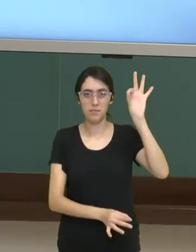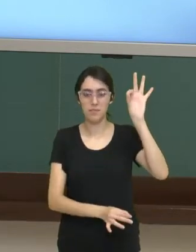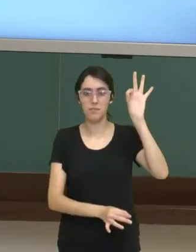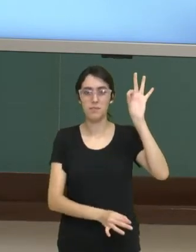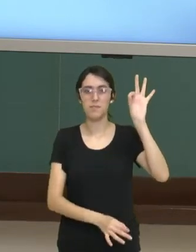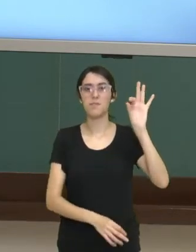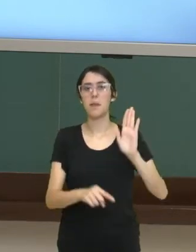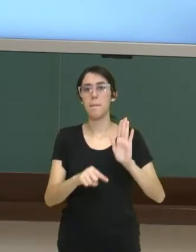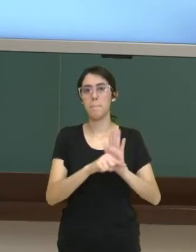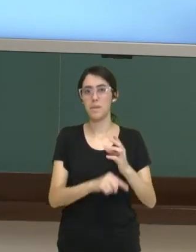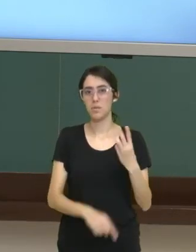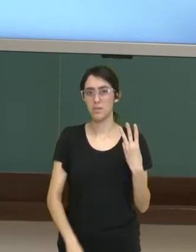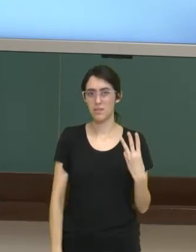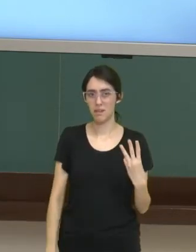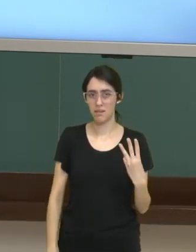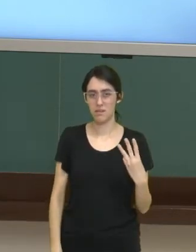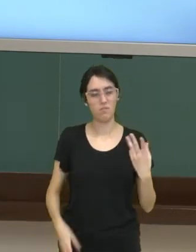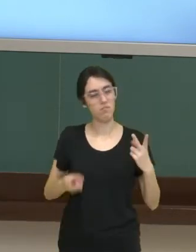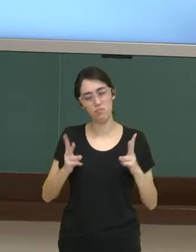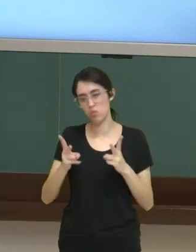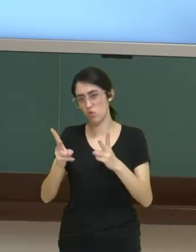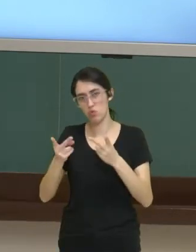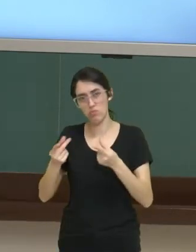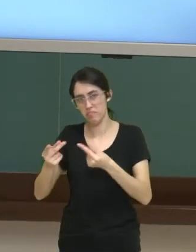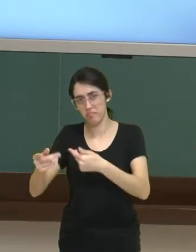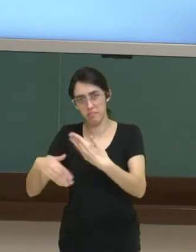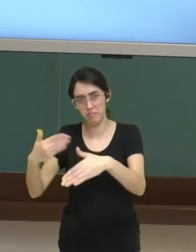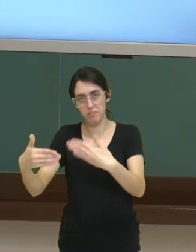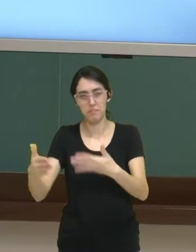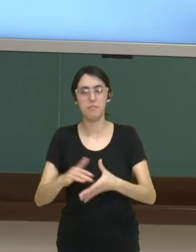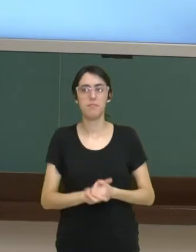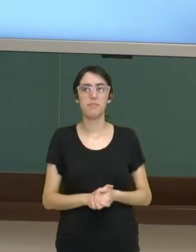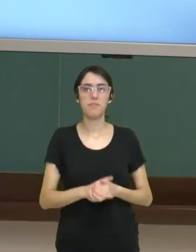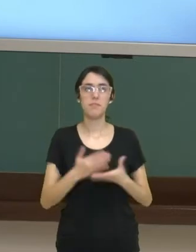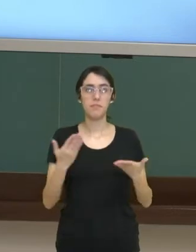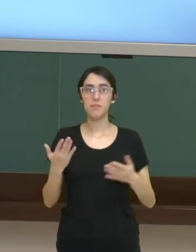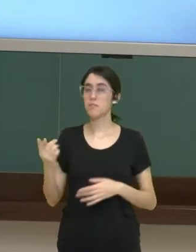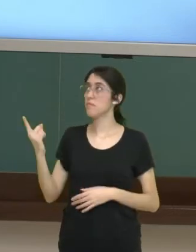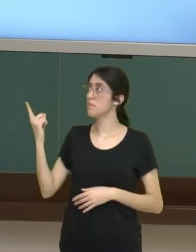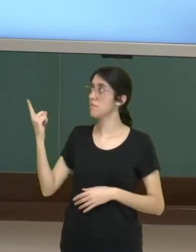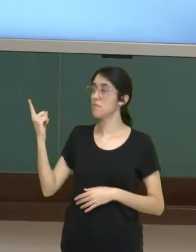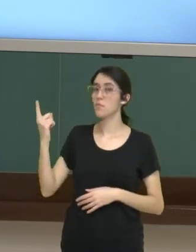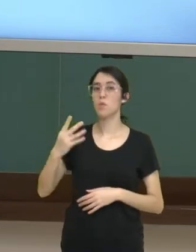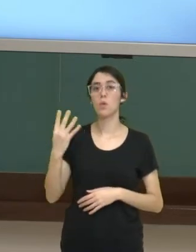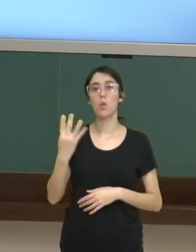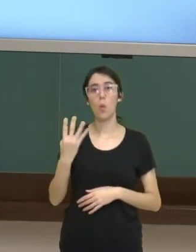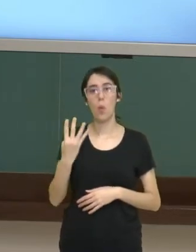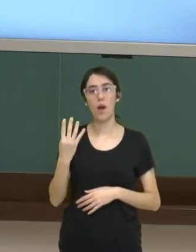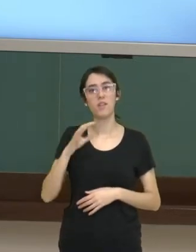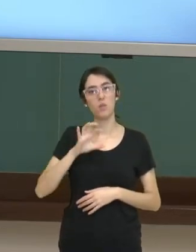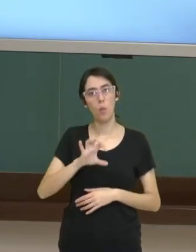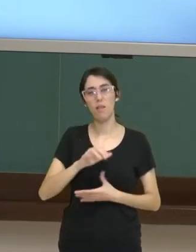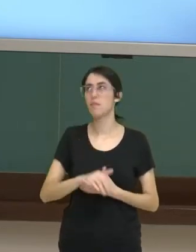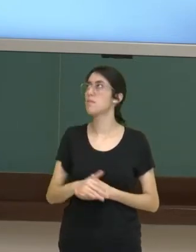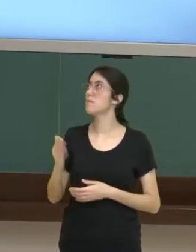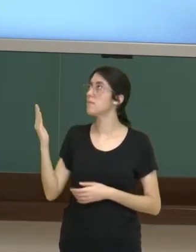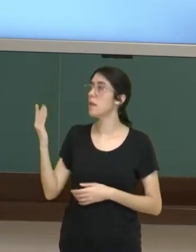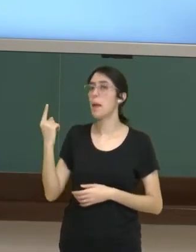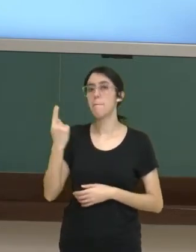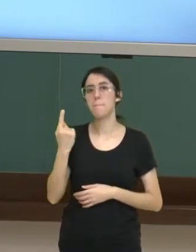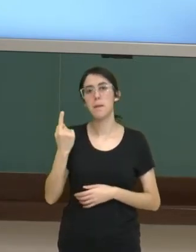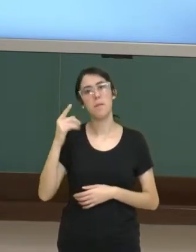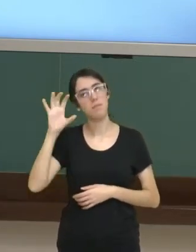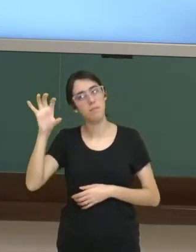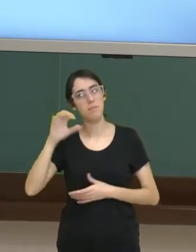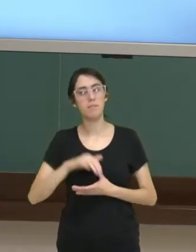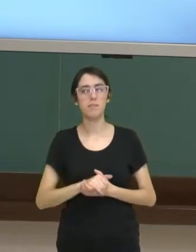ordenada menos 3. E assim sucessivamente. Então, esse ponto está no quarto quadrante, esse ponto está no primeiro,